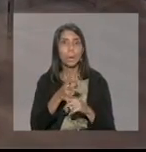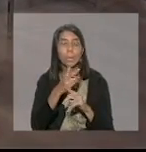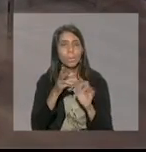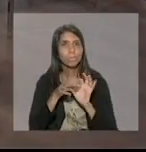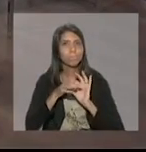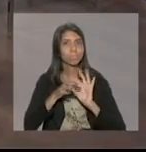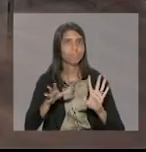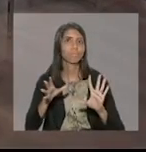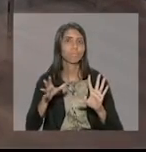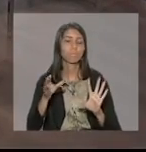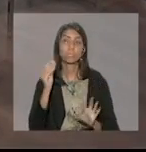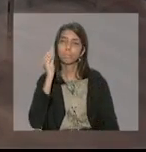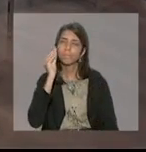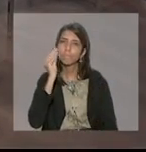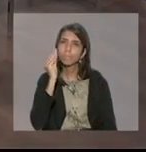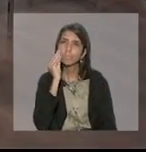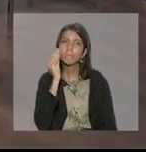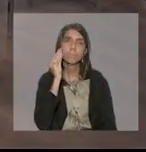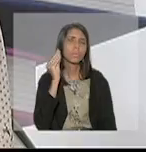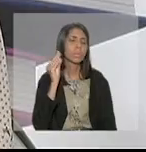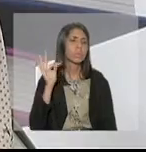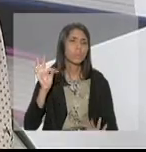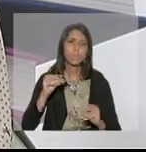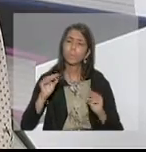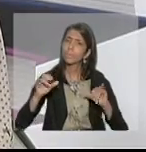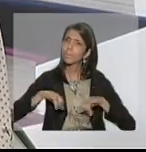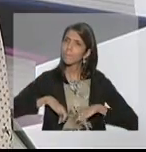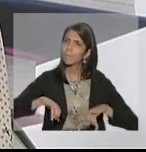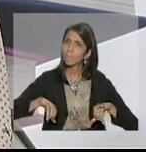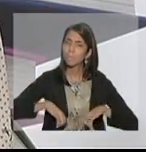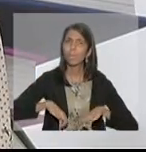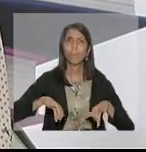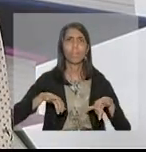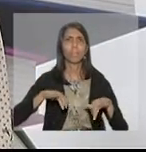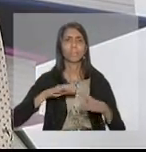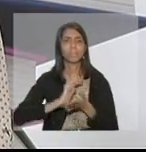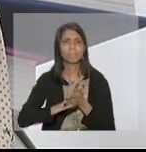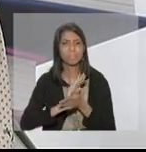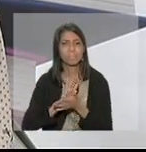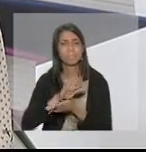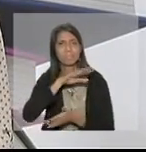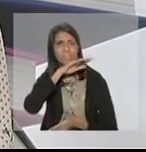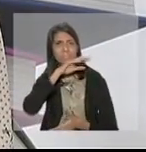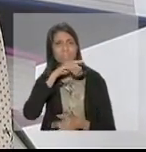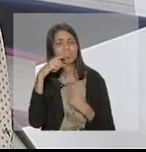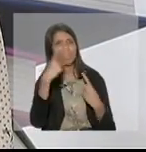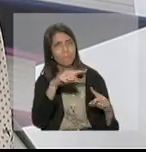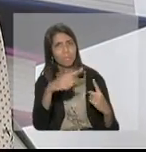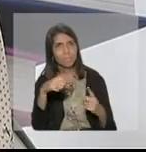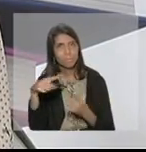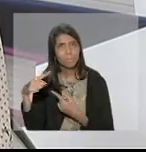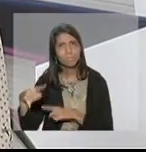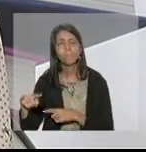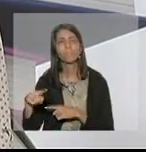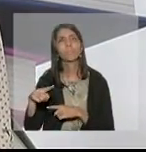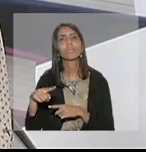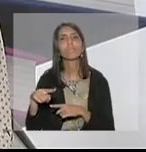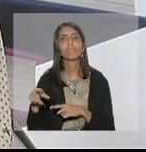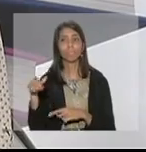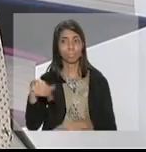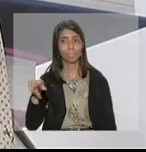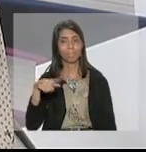da liberdade, Exatamente. assim, deles terem, depois de todo o sofrimento, depois de toda a crueldade que os colonos